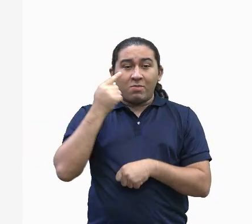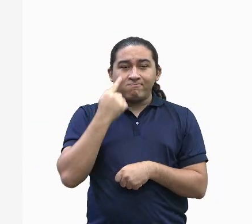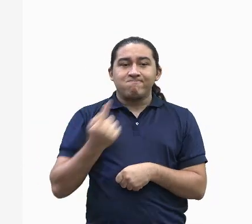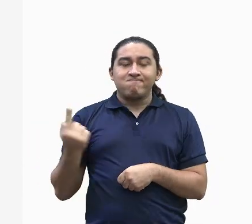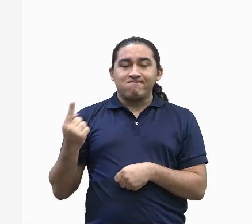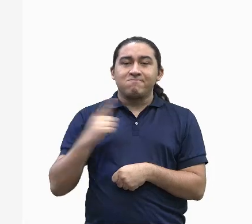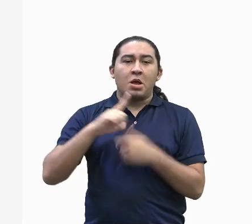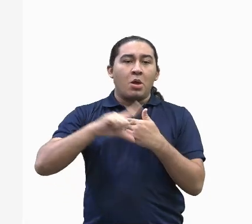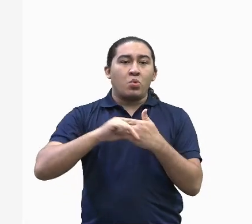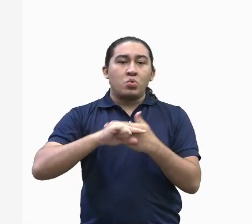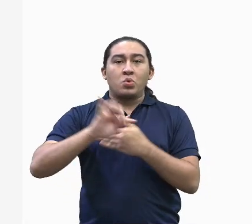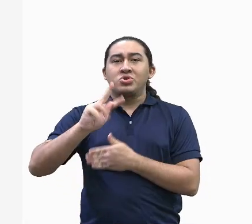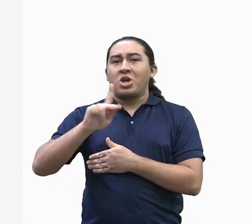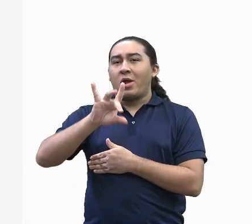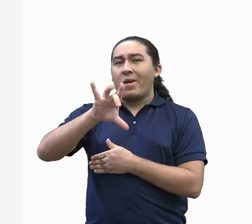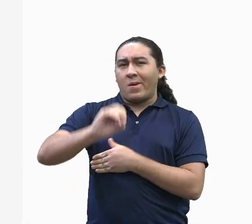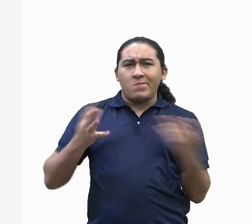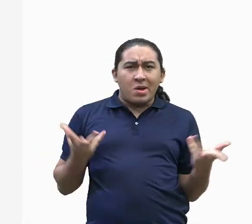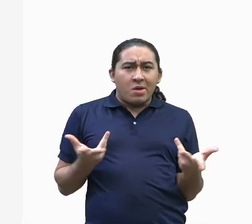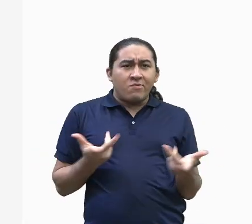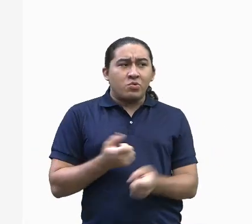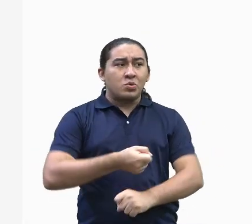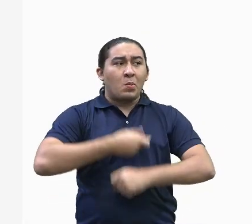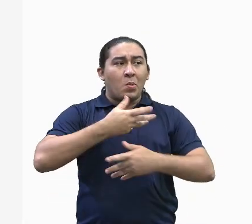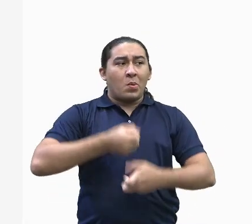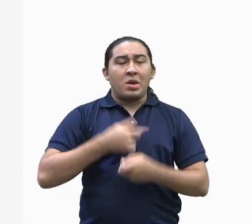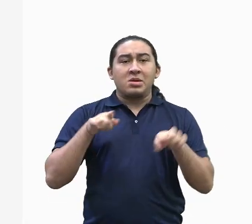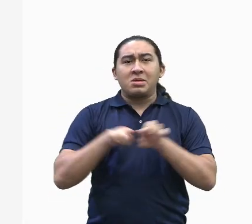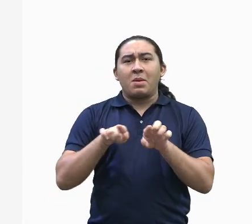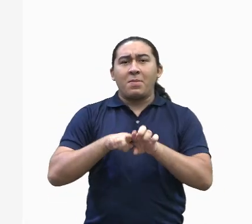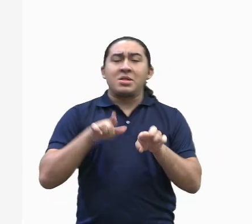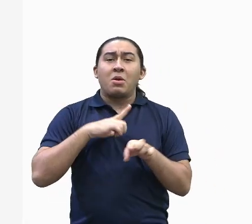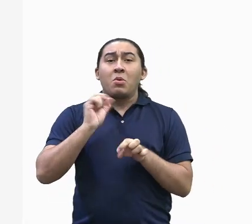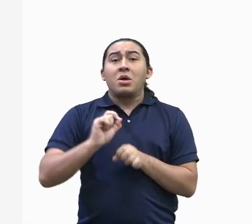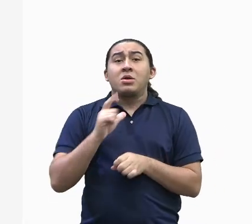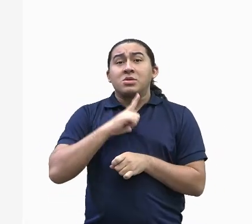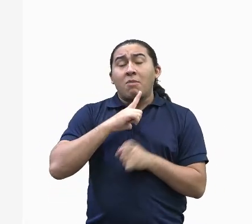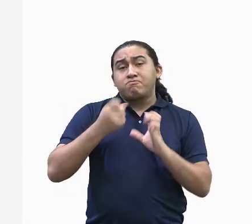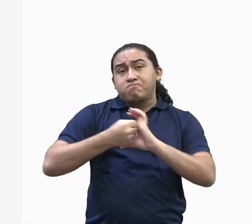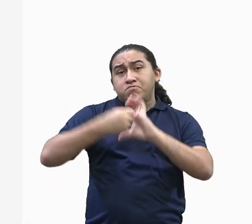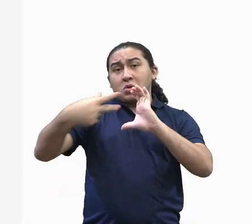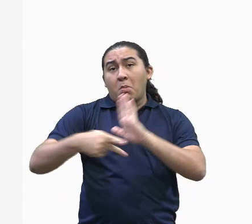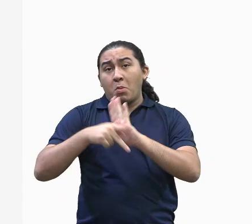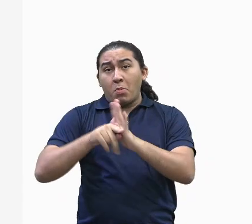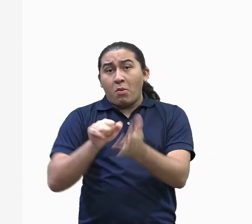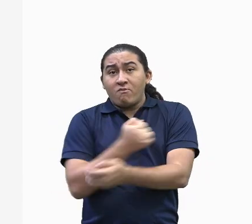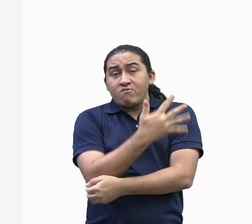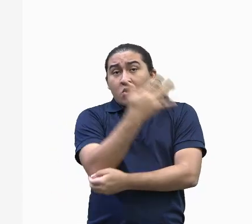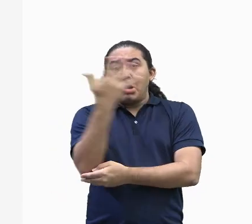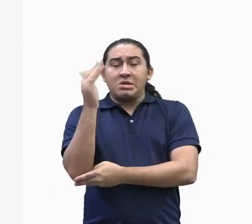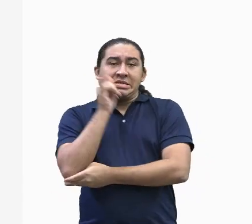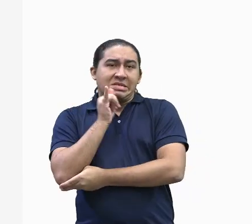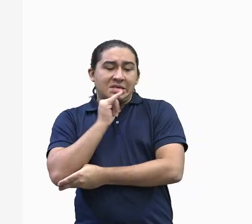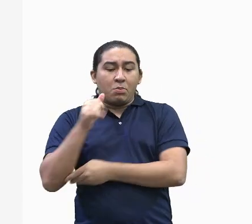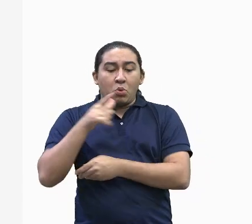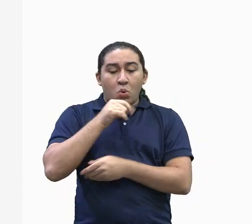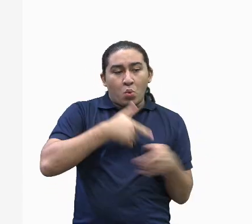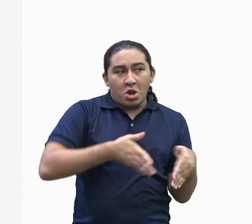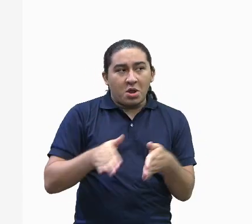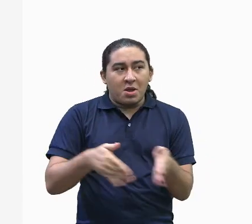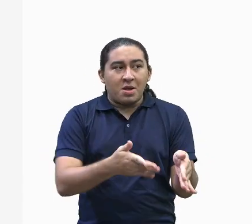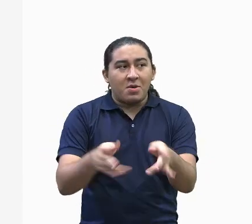né, o nosso grande poeta, fazem alusões a elementos da floresta, como os rios e as árvores